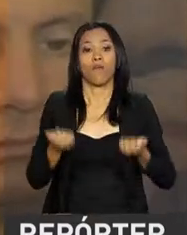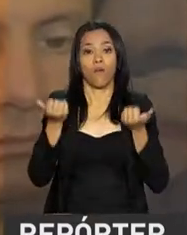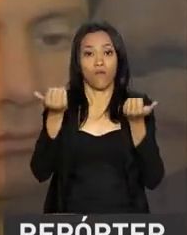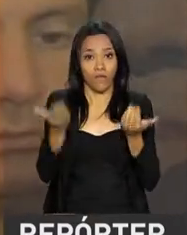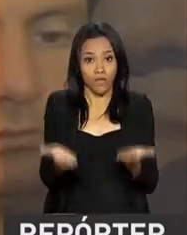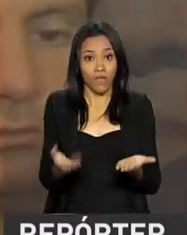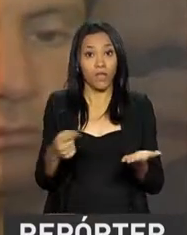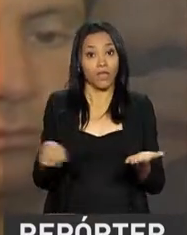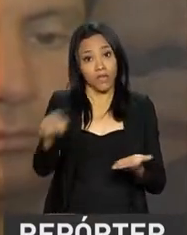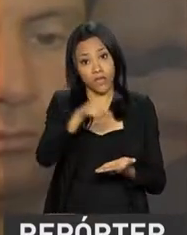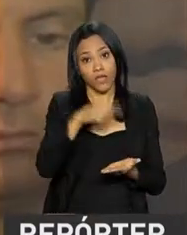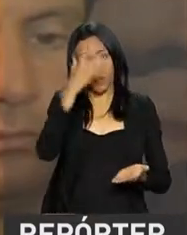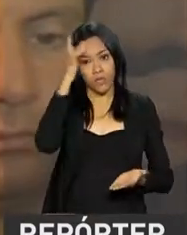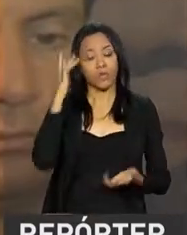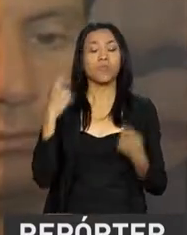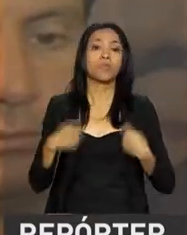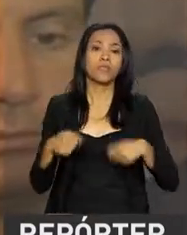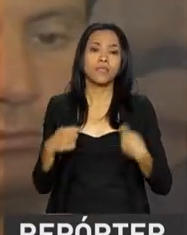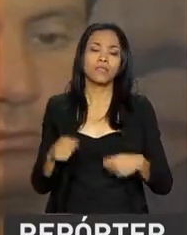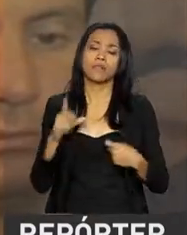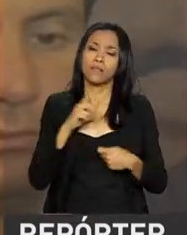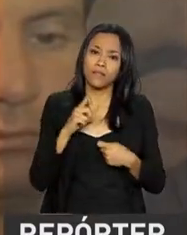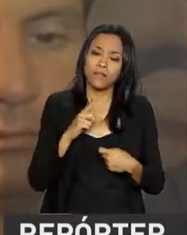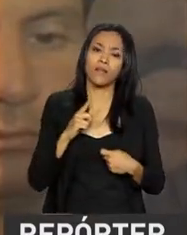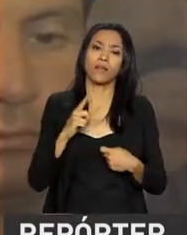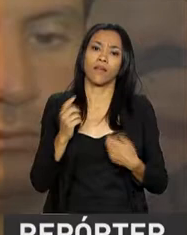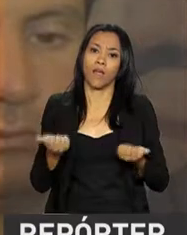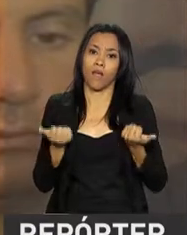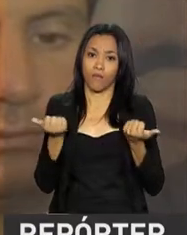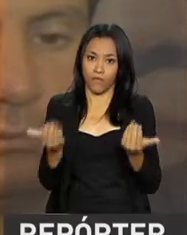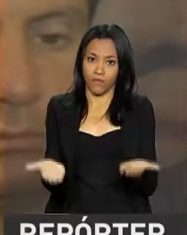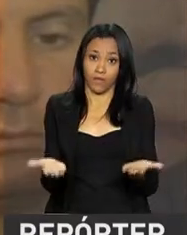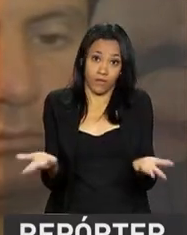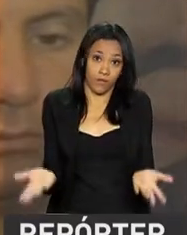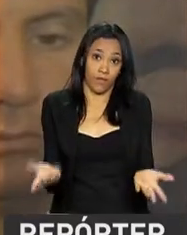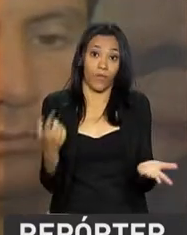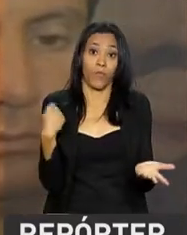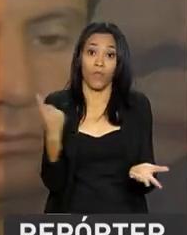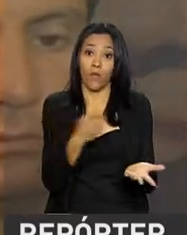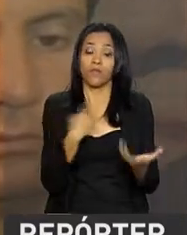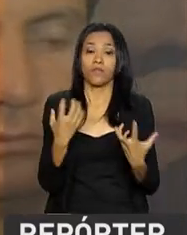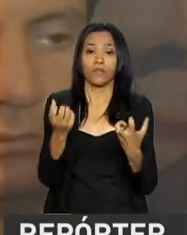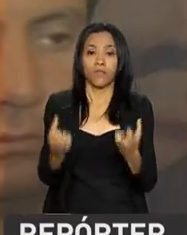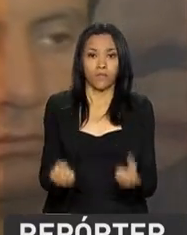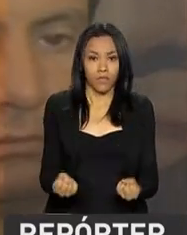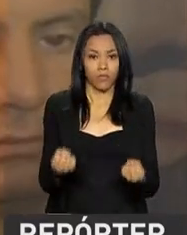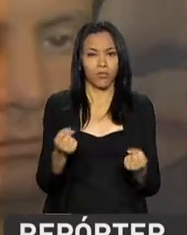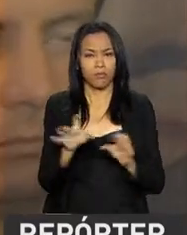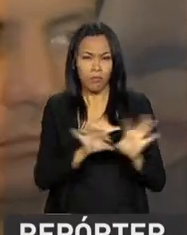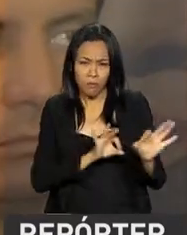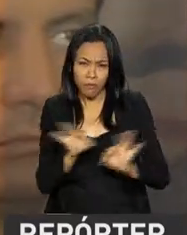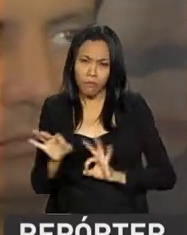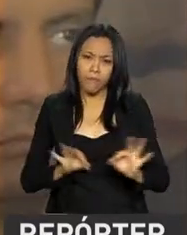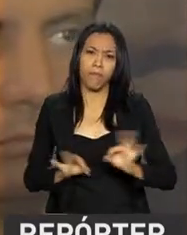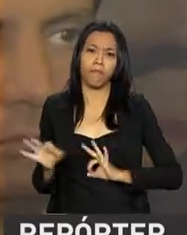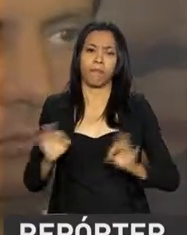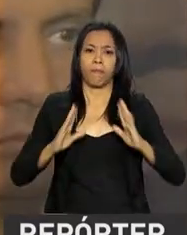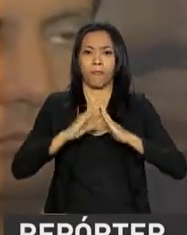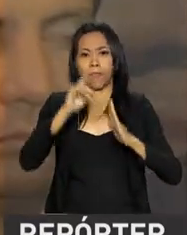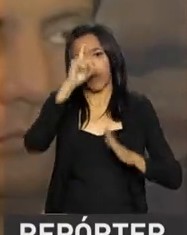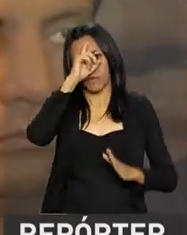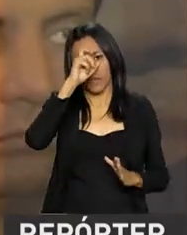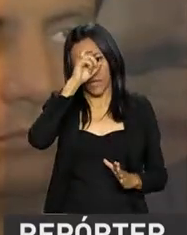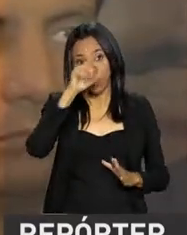a população precisa, onde há necessidade da oferta do serviço. Então, nós vamos especializar os hospitais e suprir pessoas para